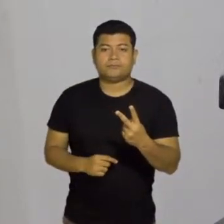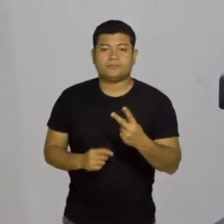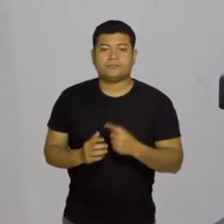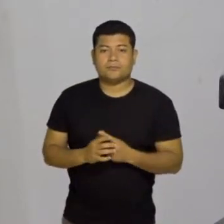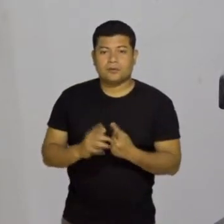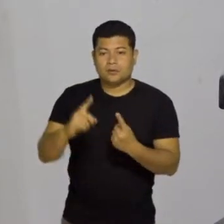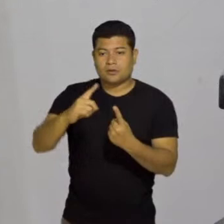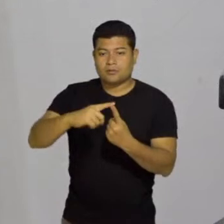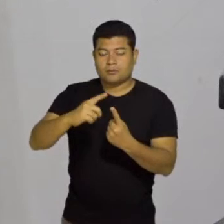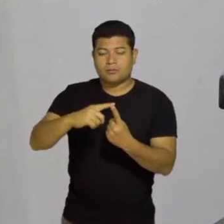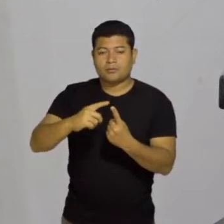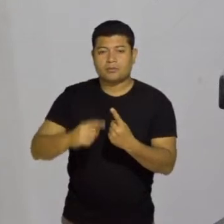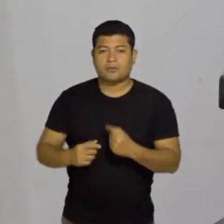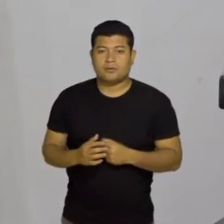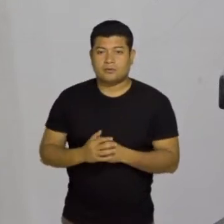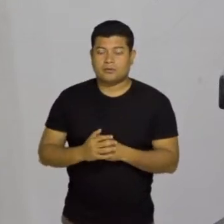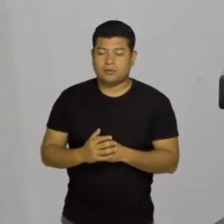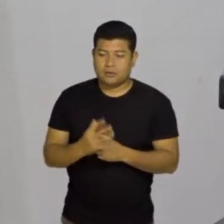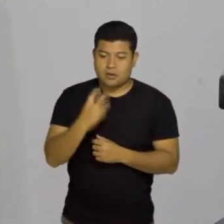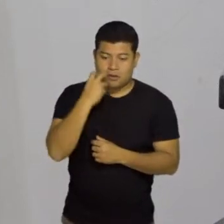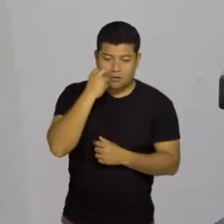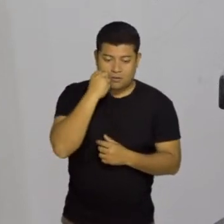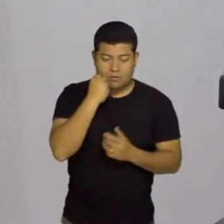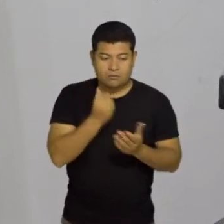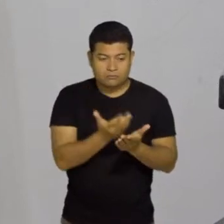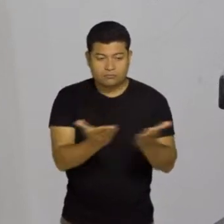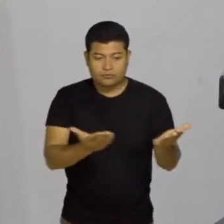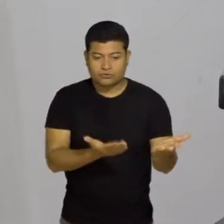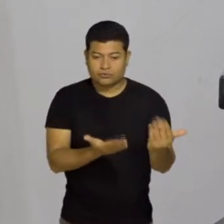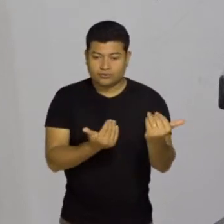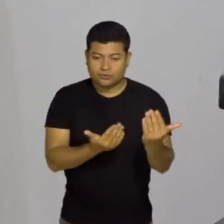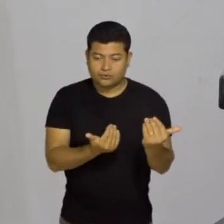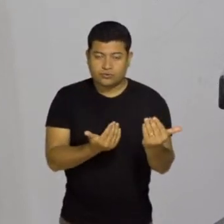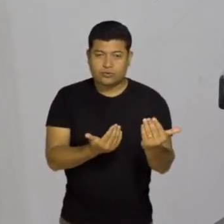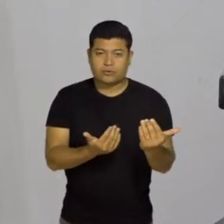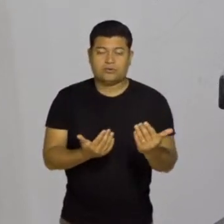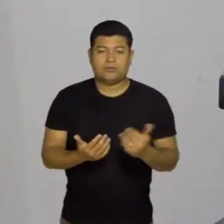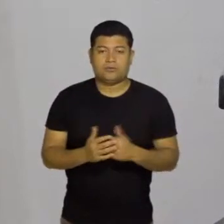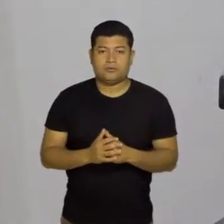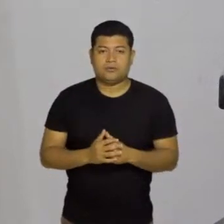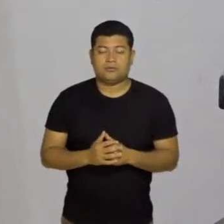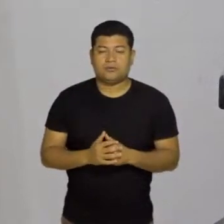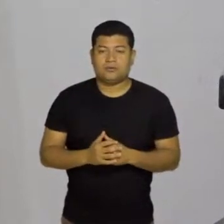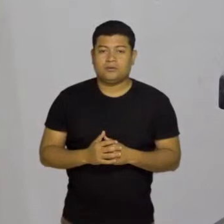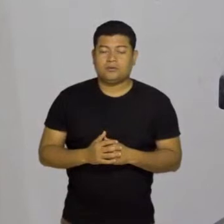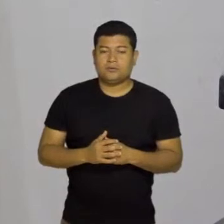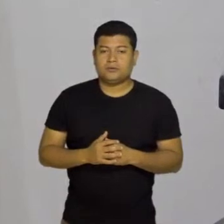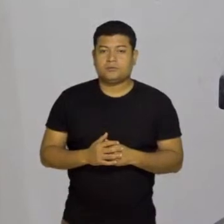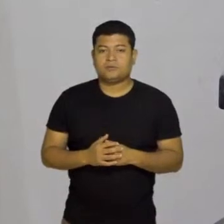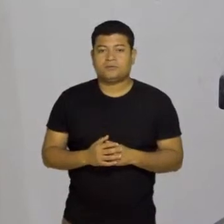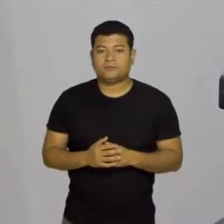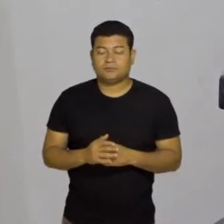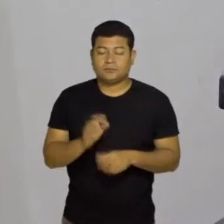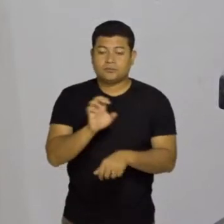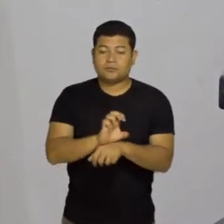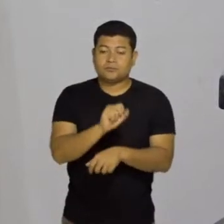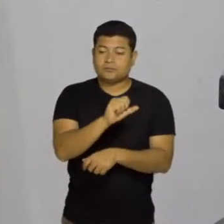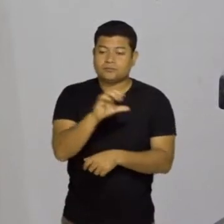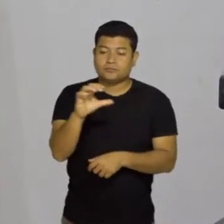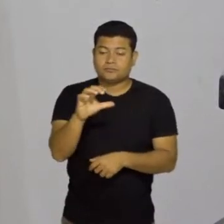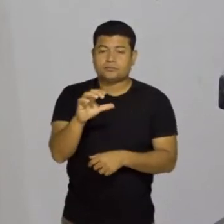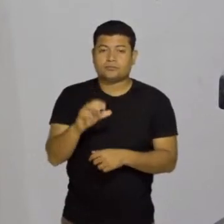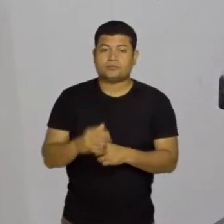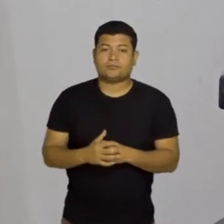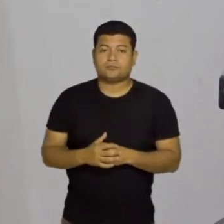missão de acolher os jovens, adolescentes e jovens do Estado de Santa Catarina e, de